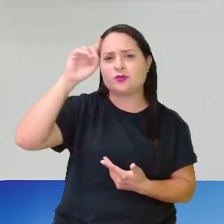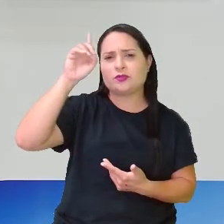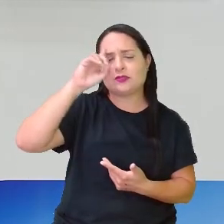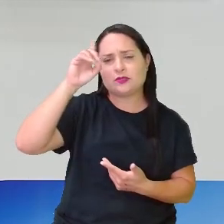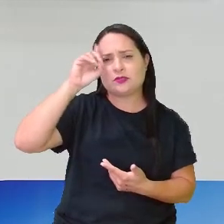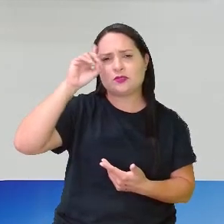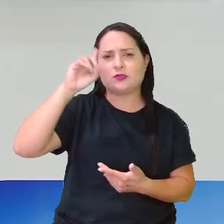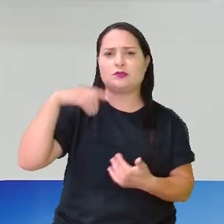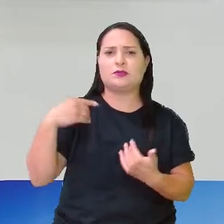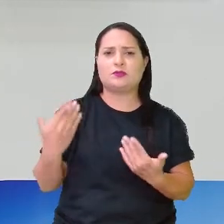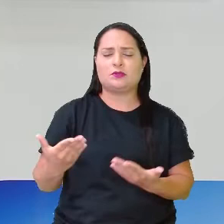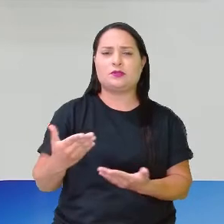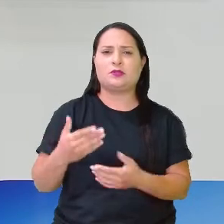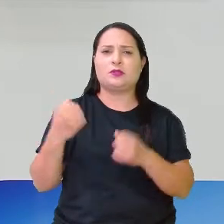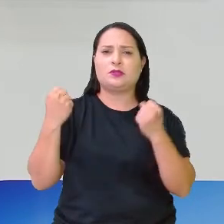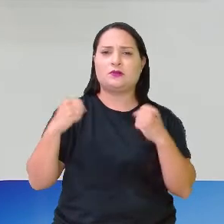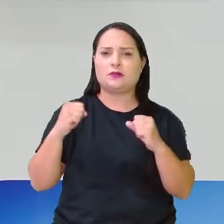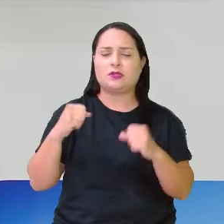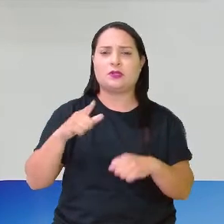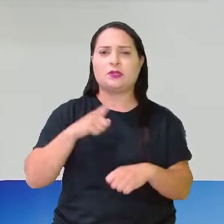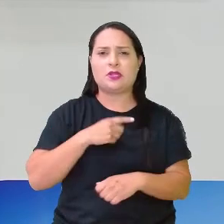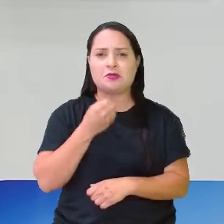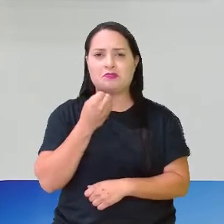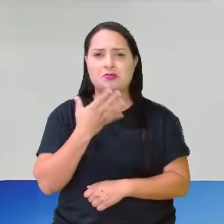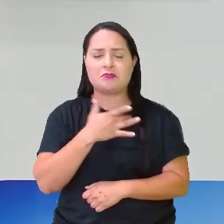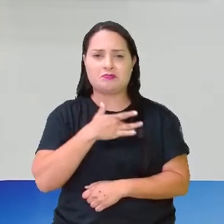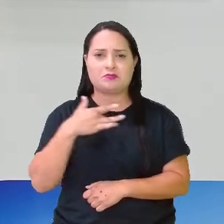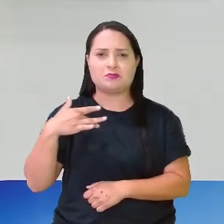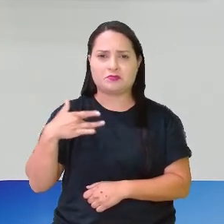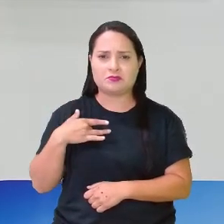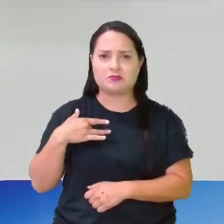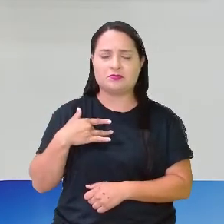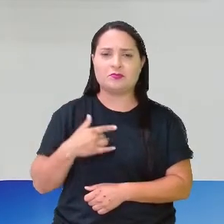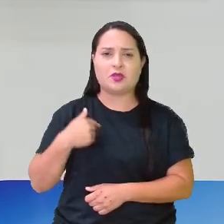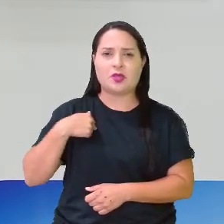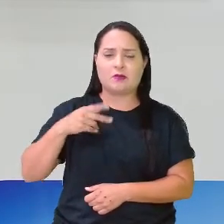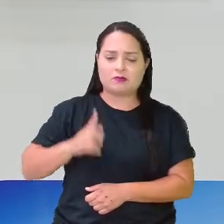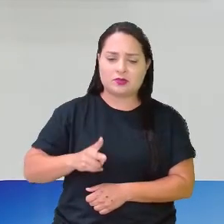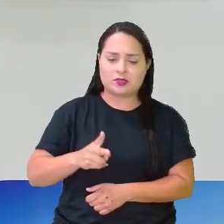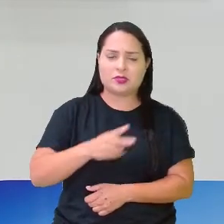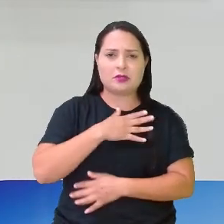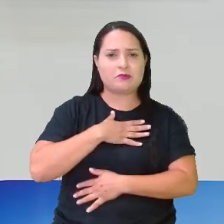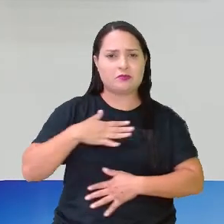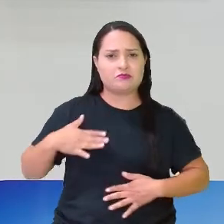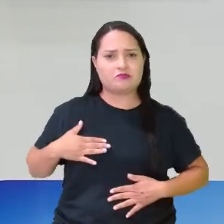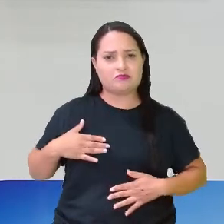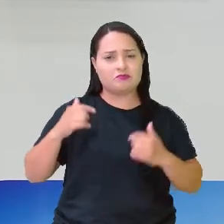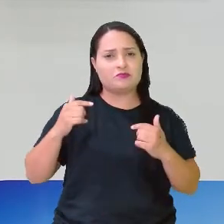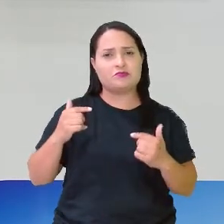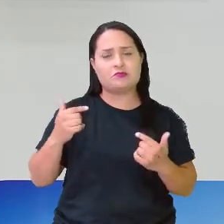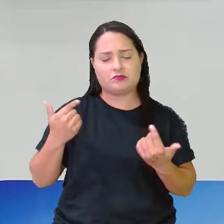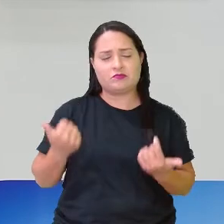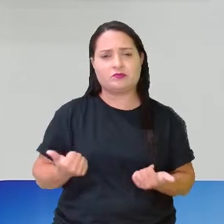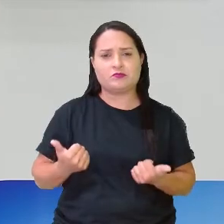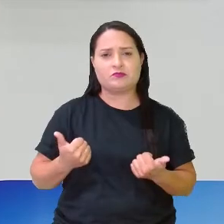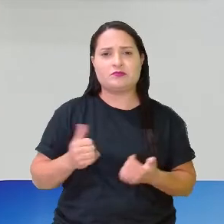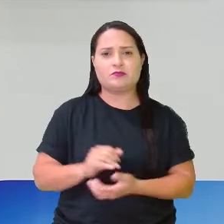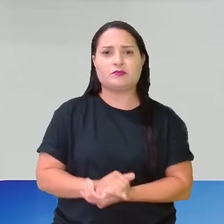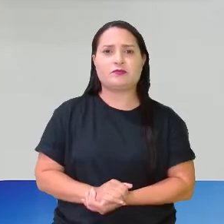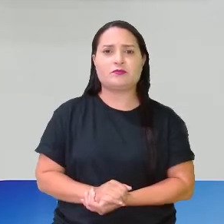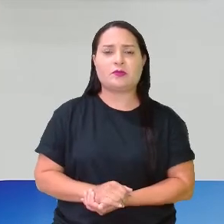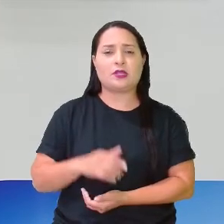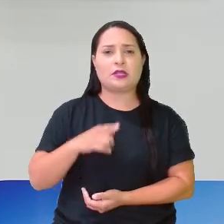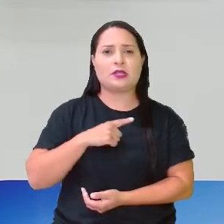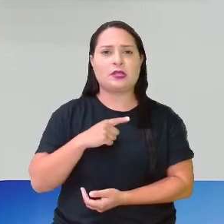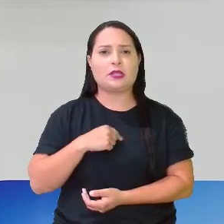certa atividade e que ela vai me trazer benefícios para que eu mantenha a minha boa forma, né? Porque tem muita gente que